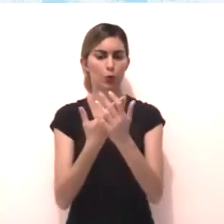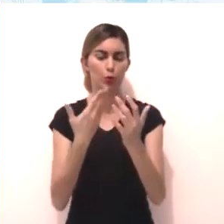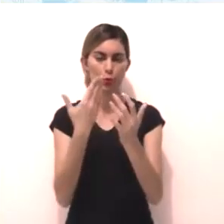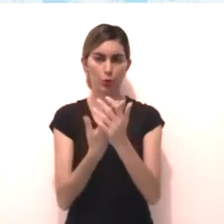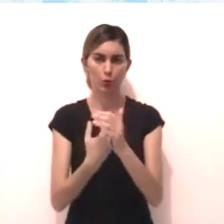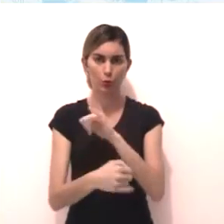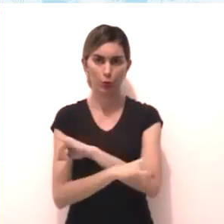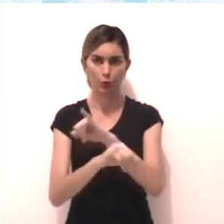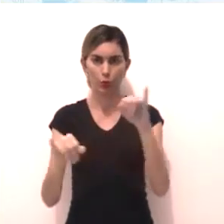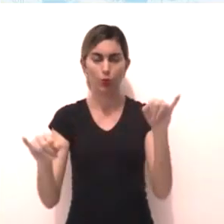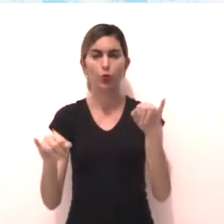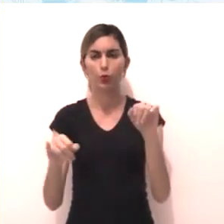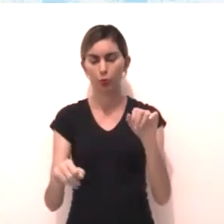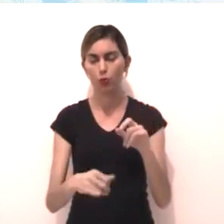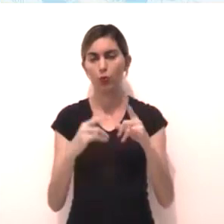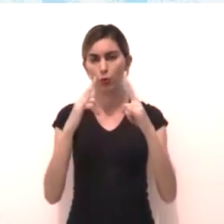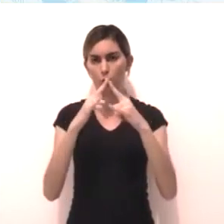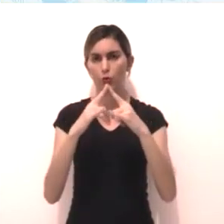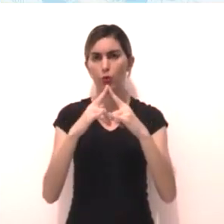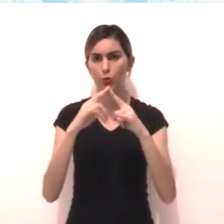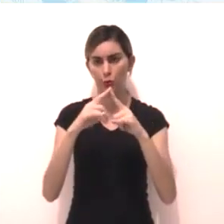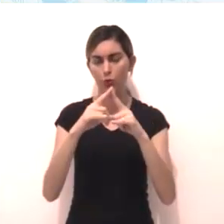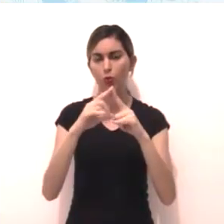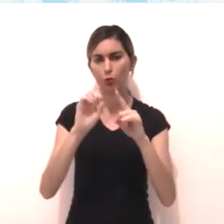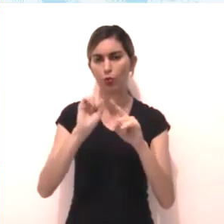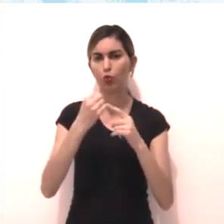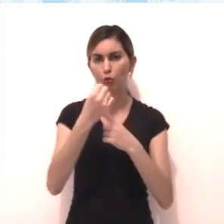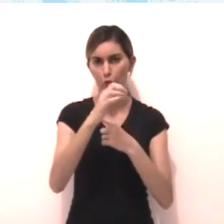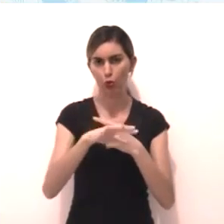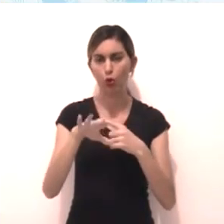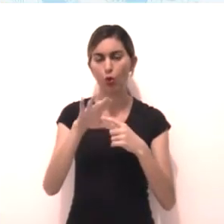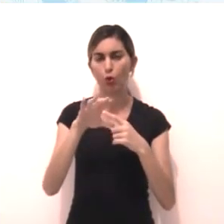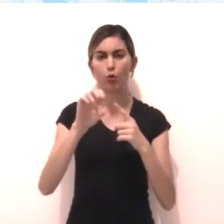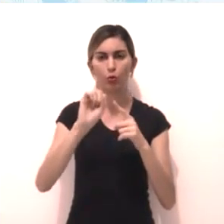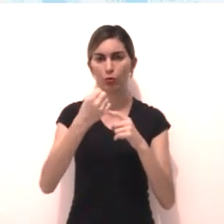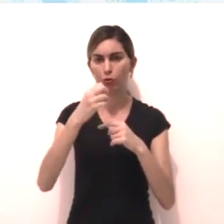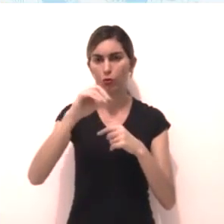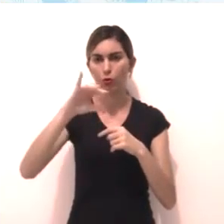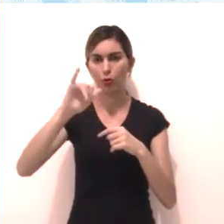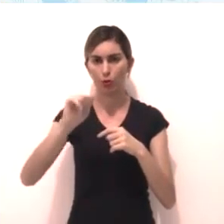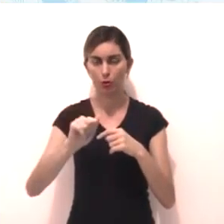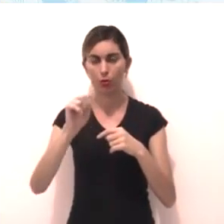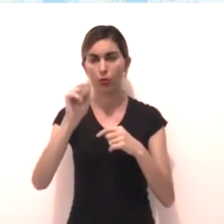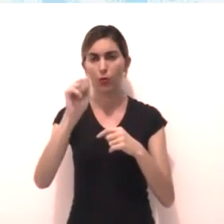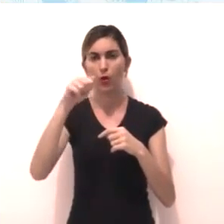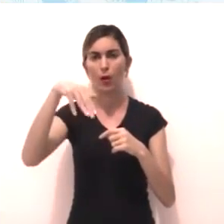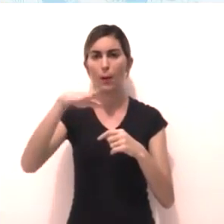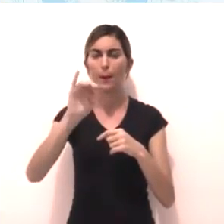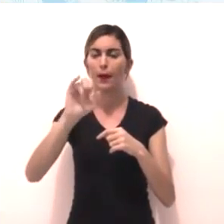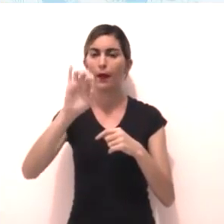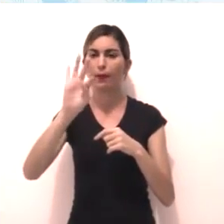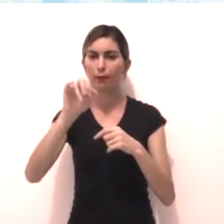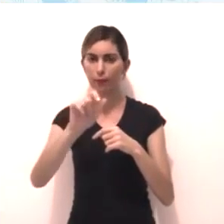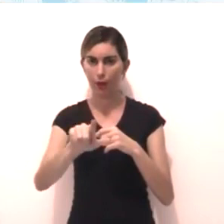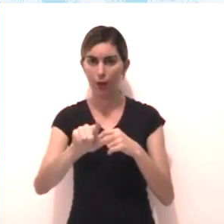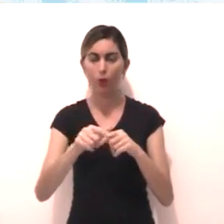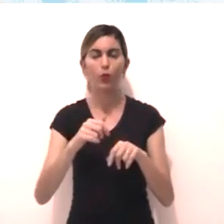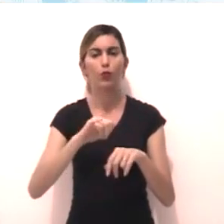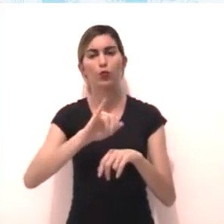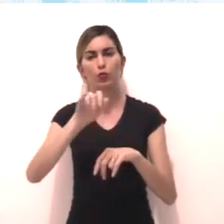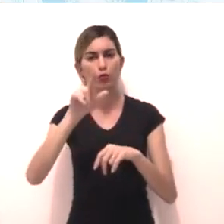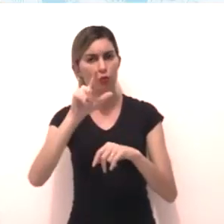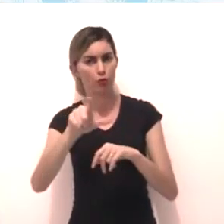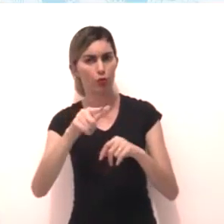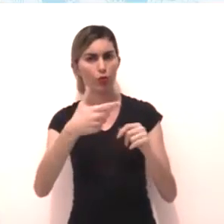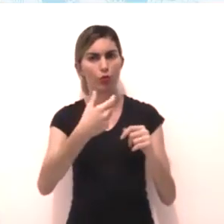estudo divulgado pelo Instituto Socioambiental, ISA, entre agosto de 2018 e julho